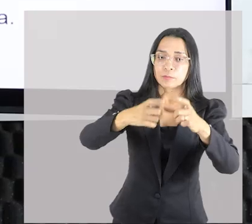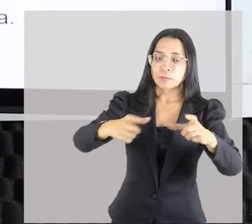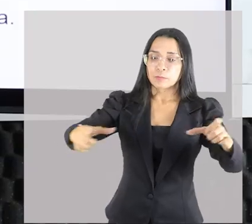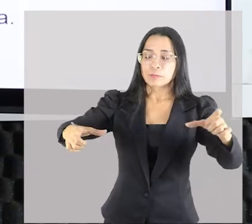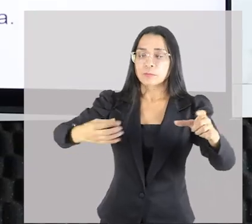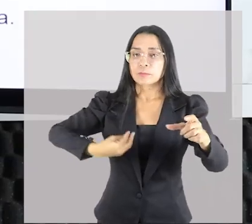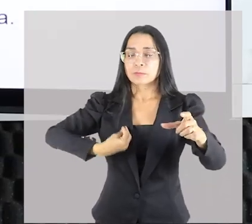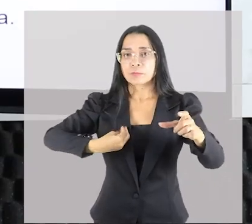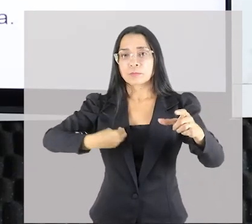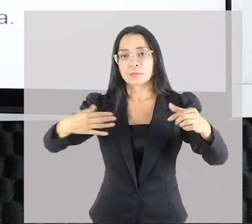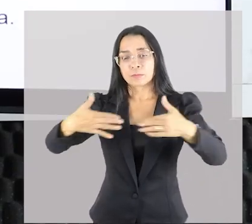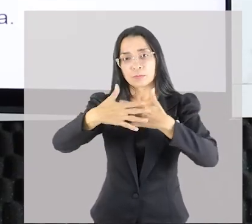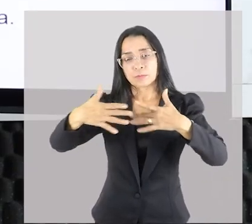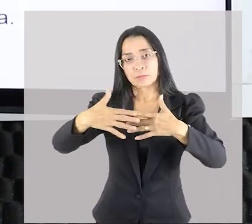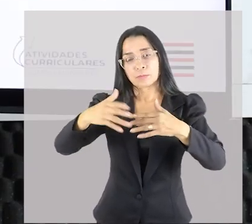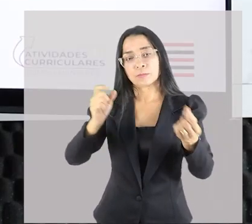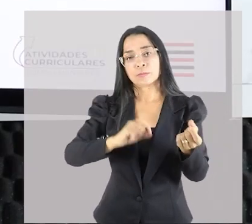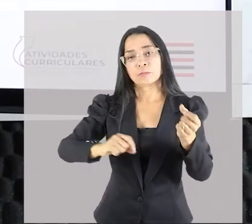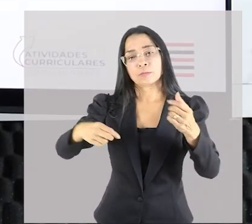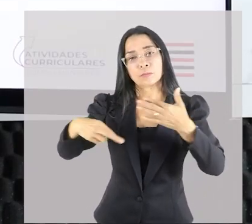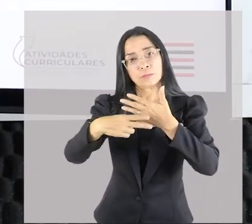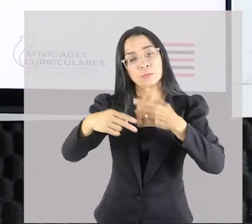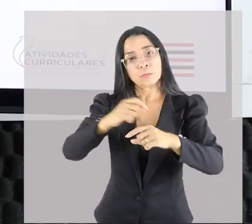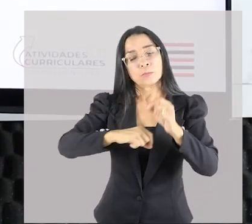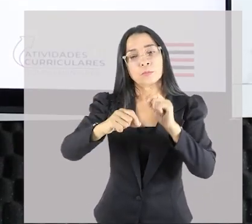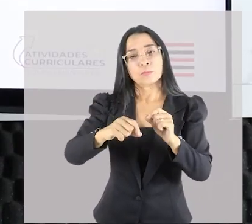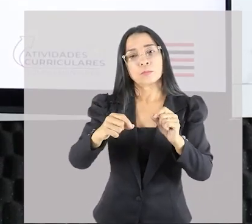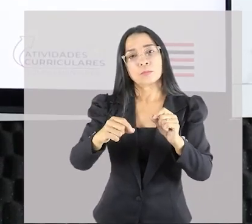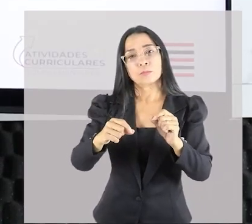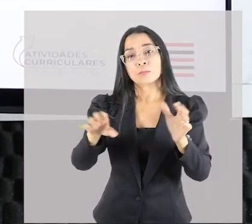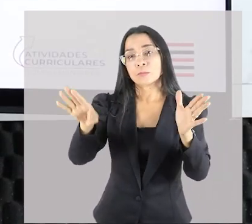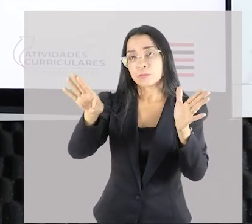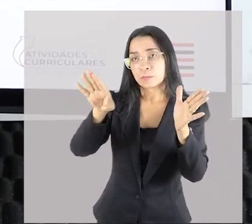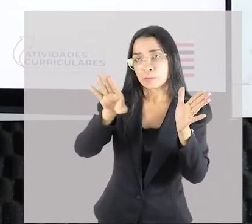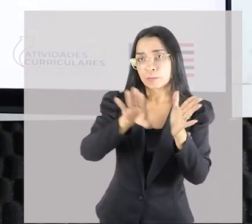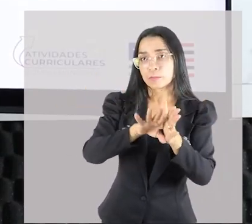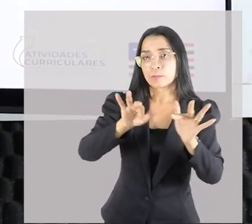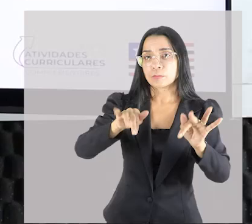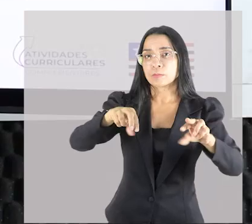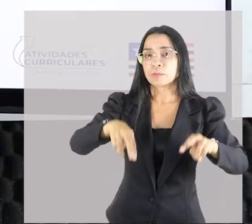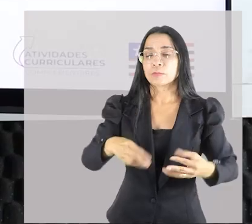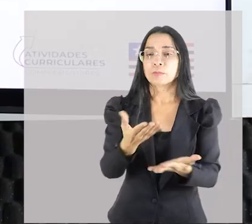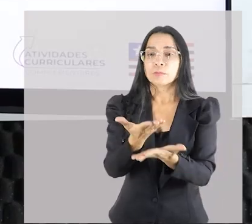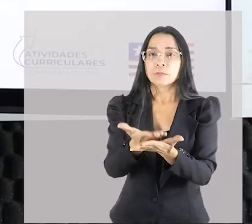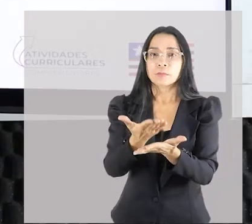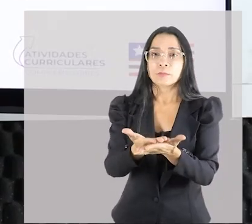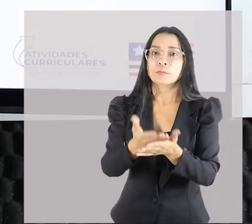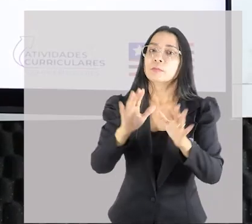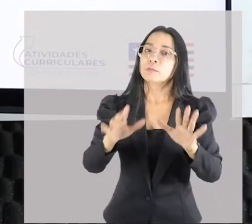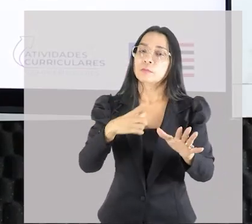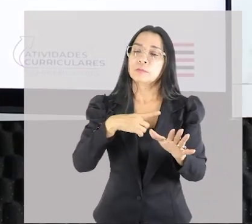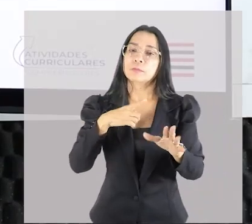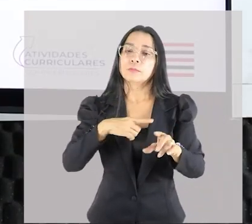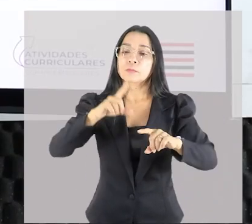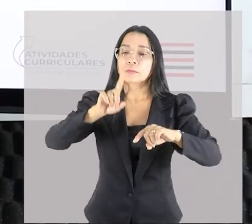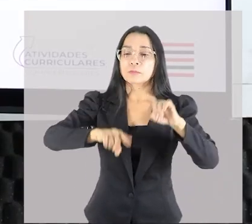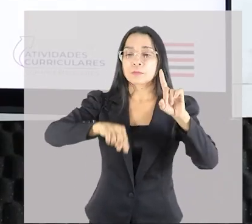crescimento dessas cidades. Ok? Bom, chegamos ao final das nossas aulas, mas vocês têm um